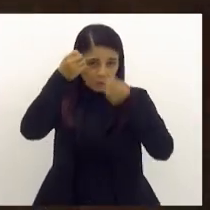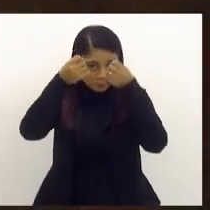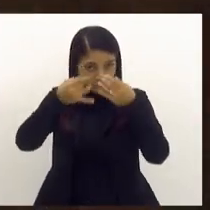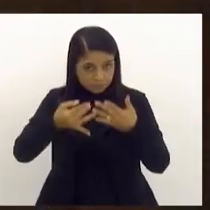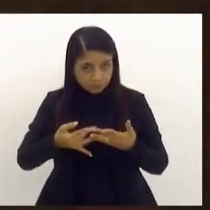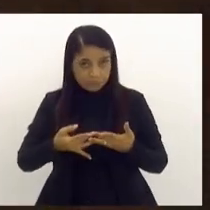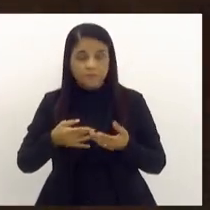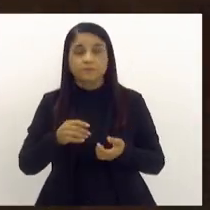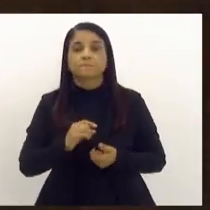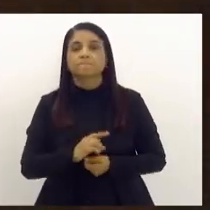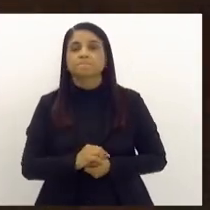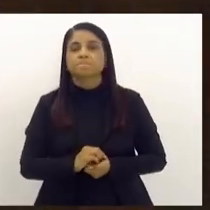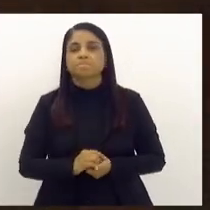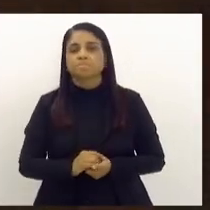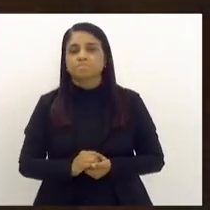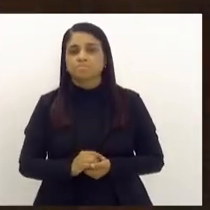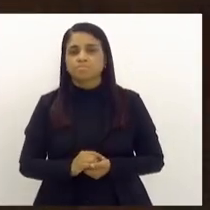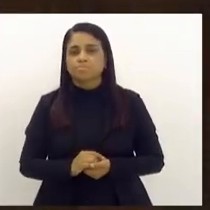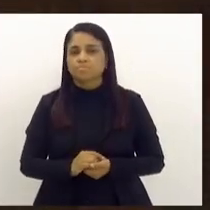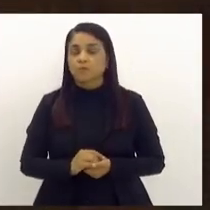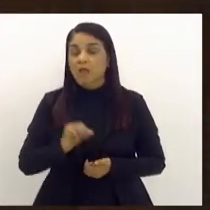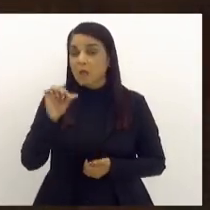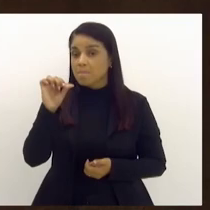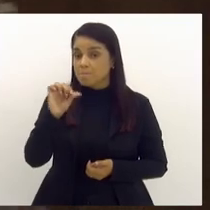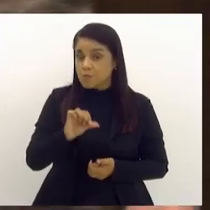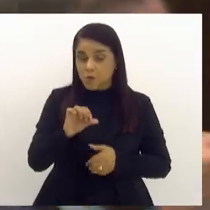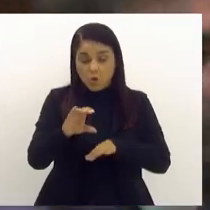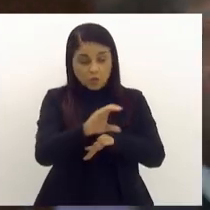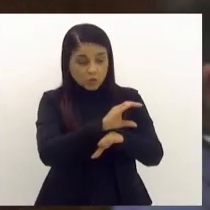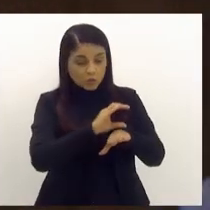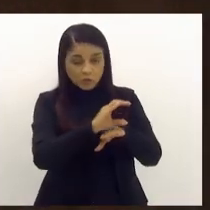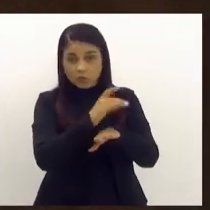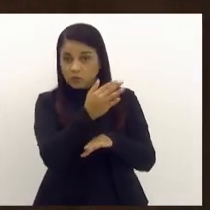Paulo, ele é pior na Constituição